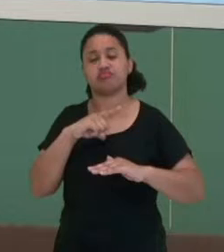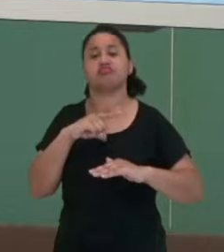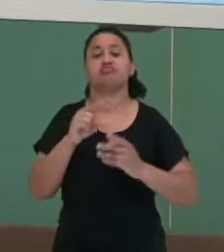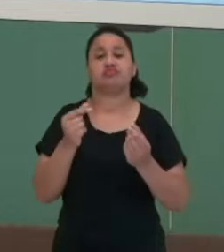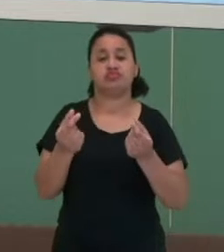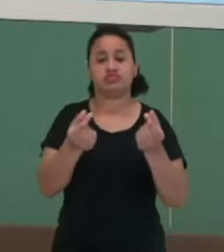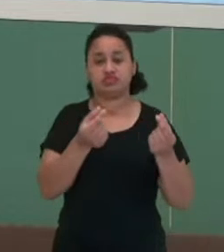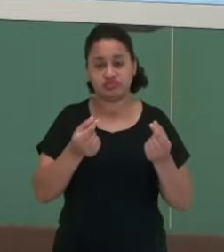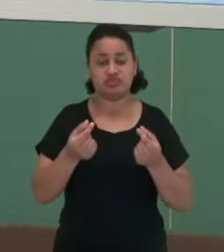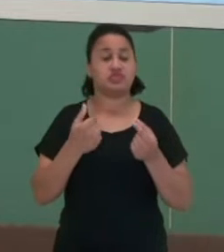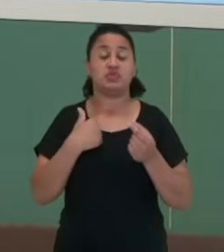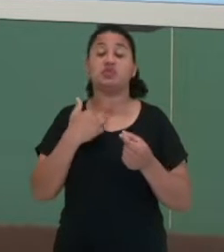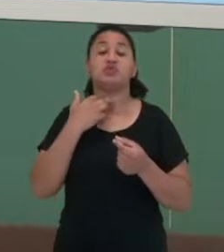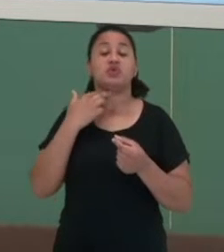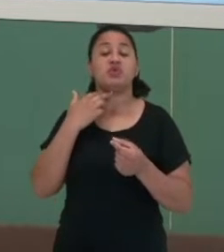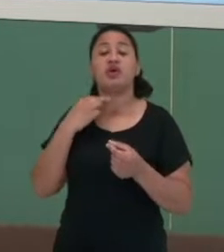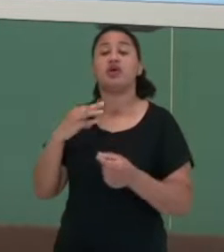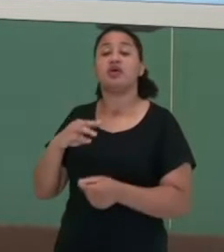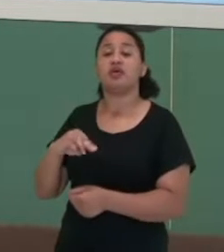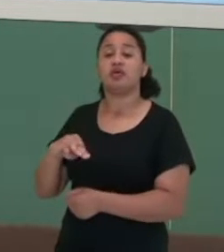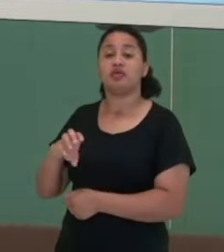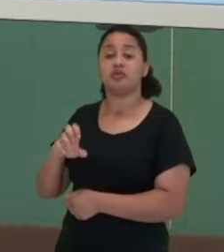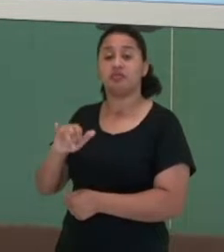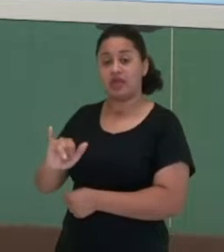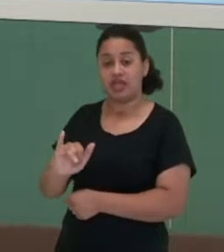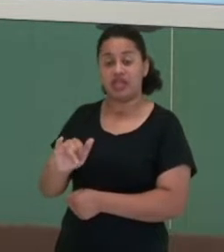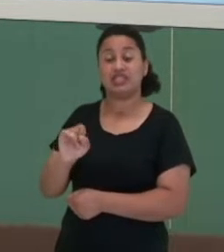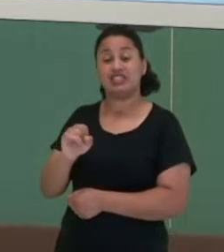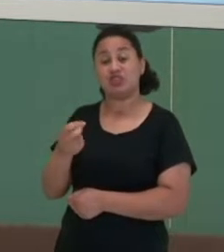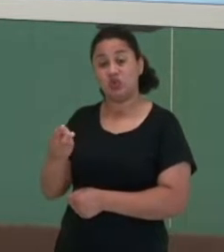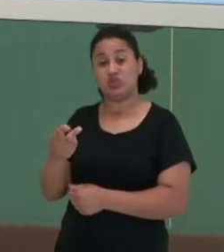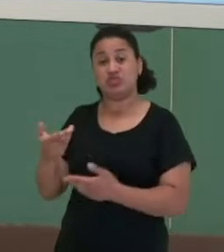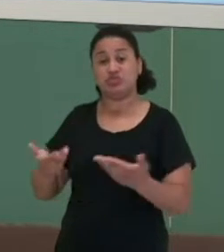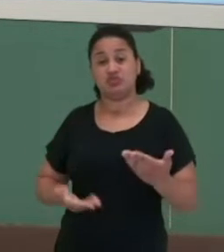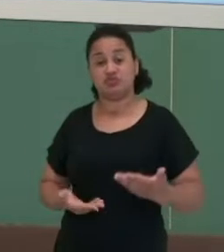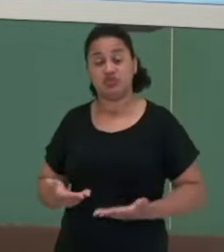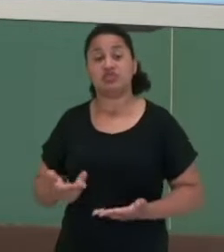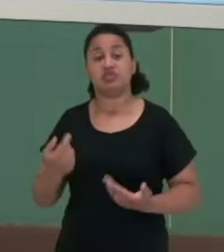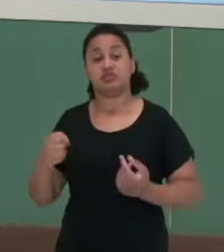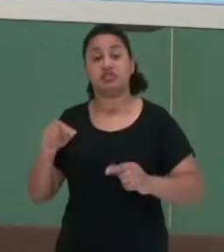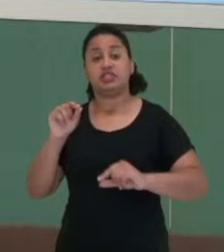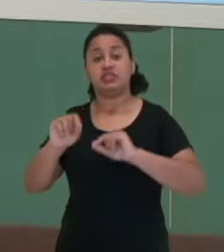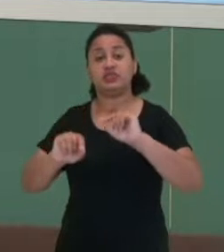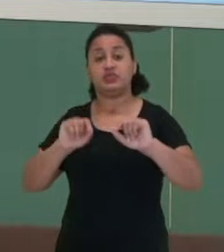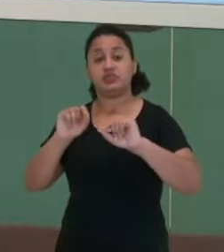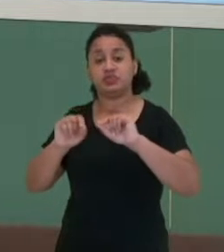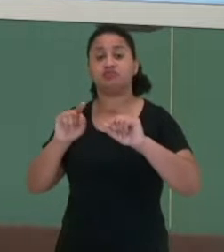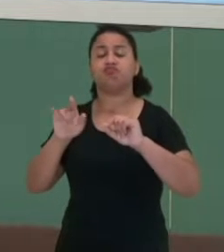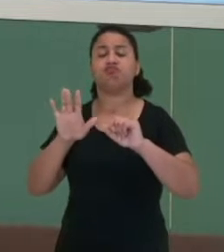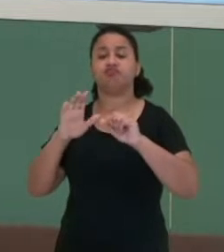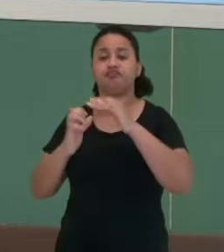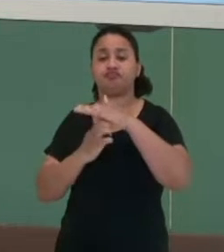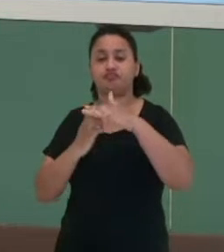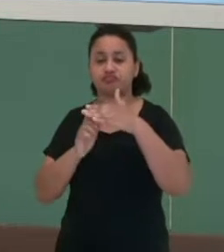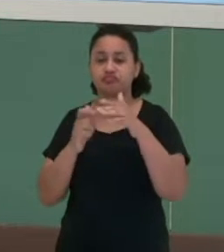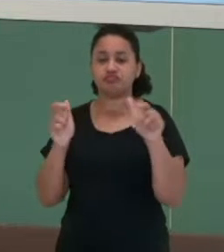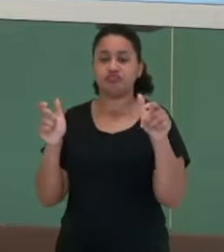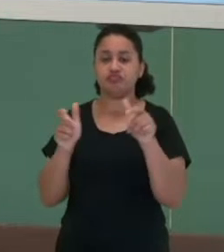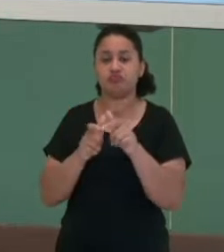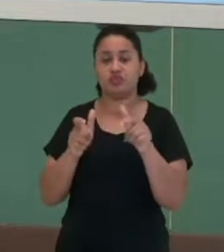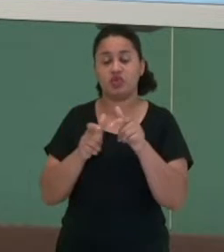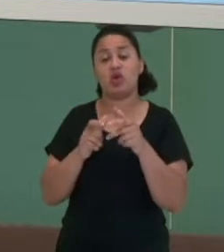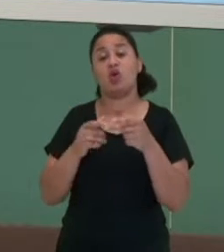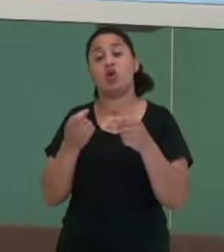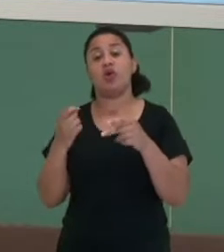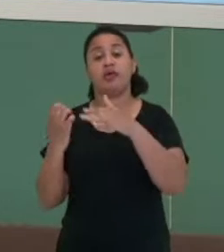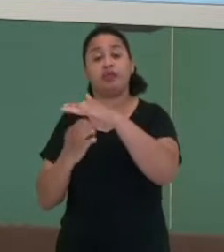não vai poder ser MEI. Se passa de um funcionário, ele vai ter que fazer ou uma empresa, uma pequena empresa, uma